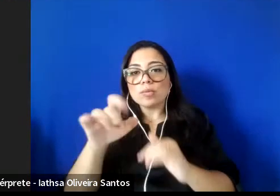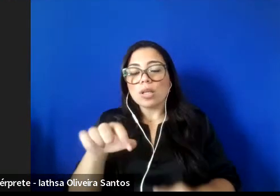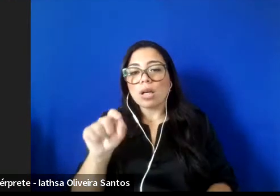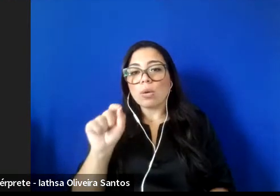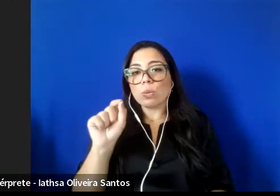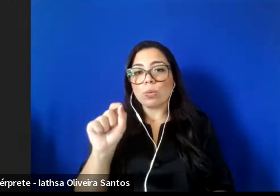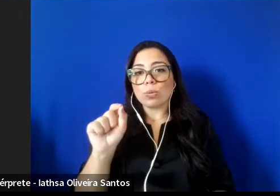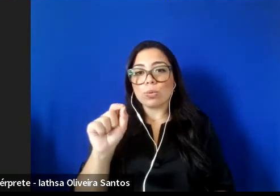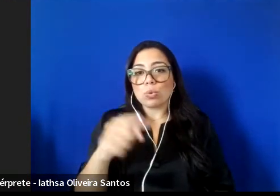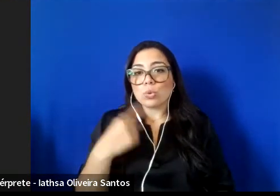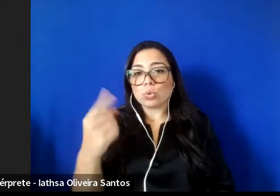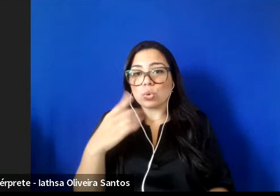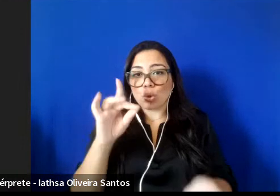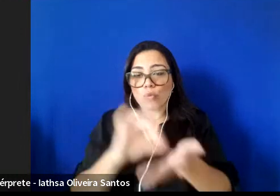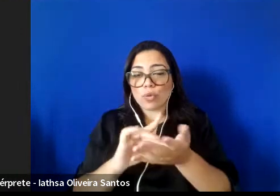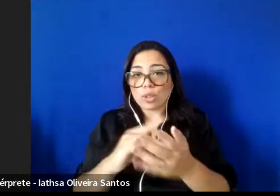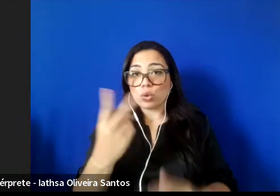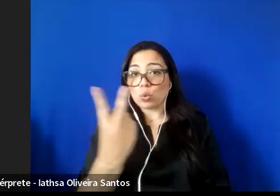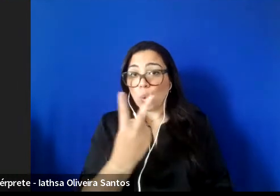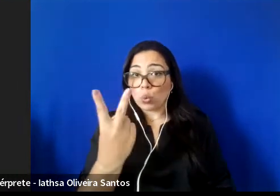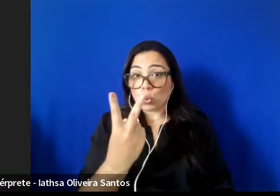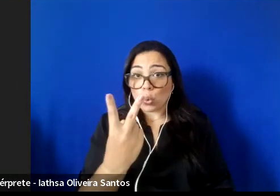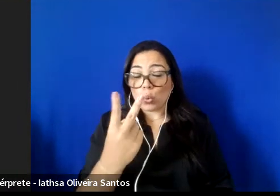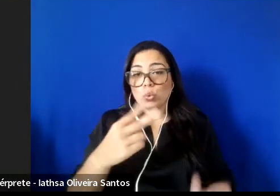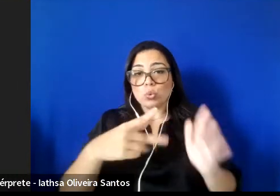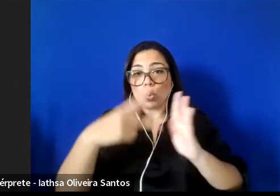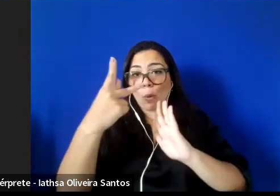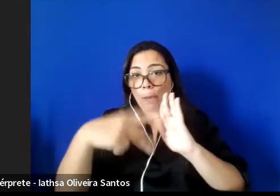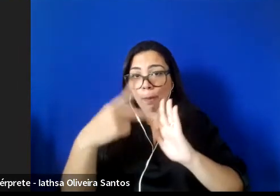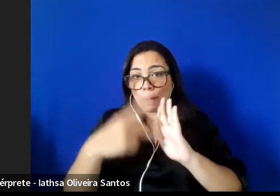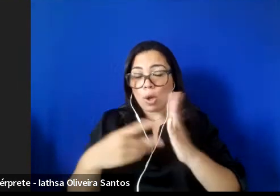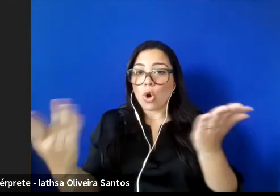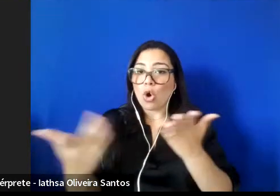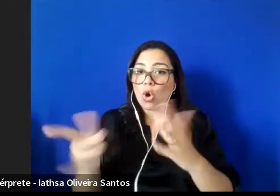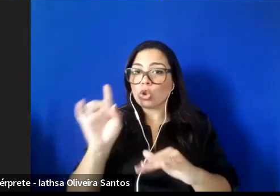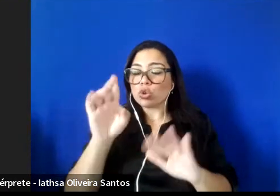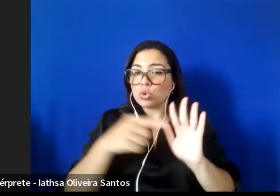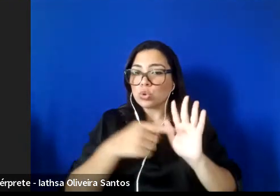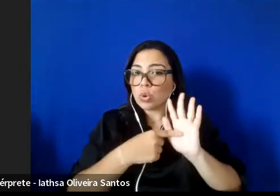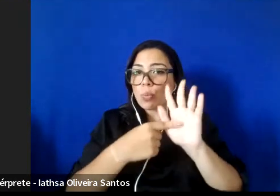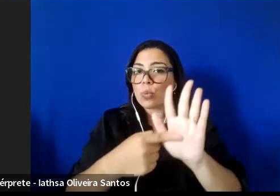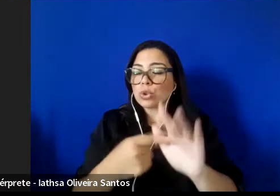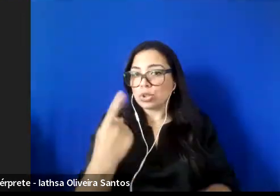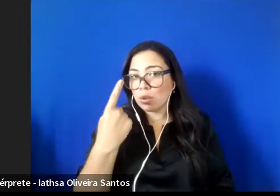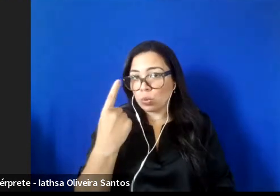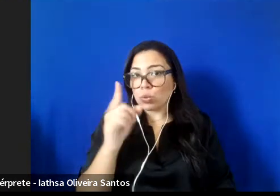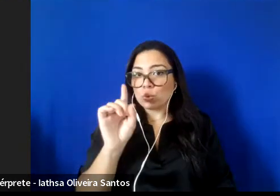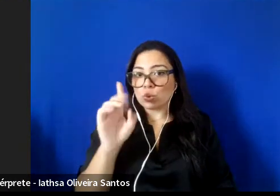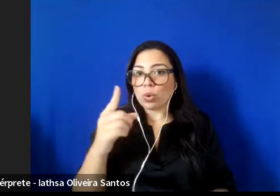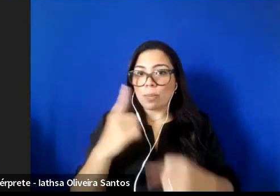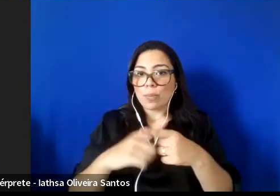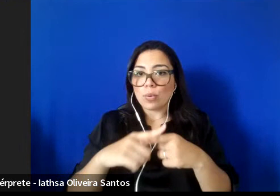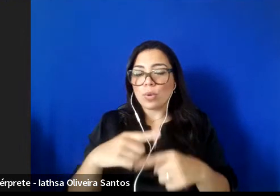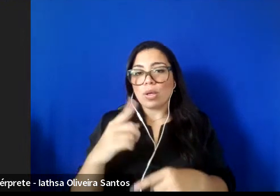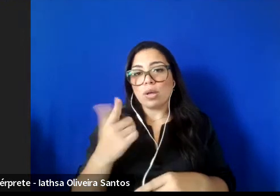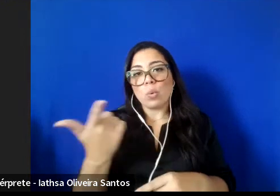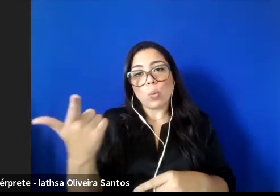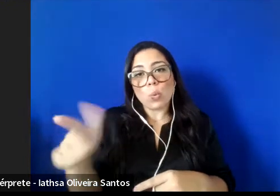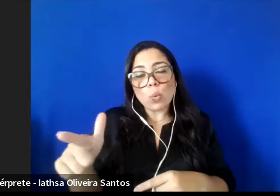nós temos, na verdade, dois projetos, embora hoje aqui eu só vá apresentar um, porque o outro ainda está em